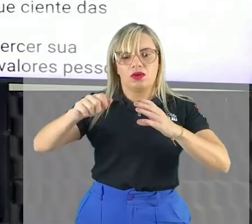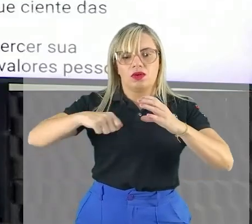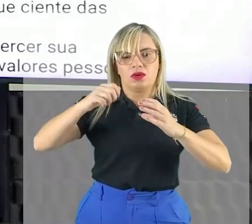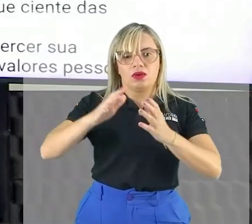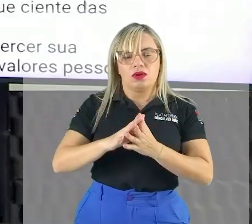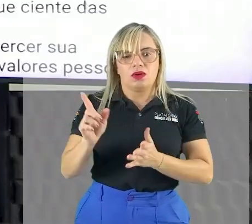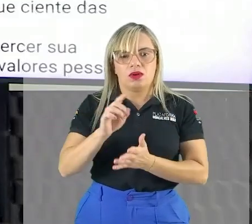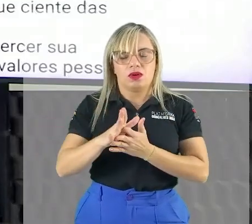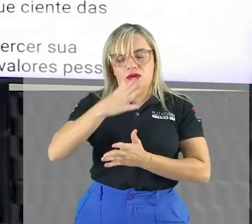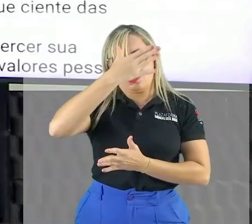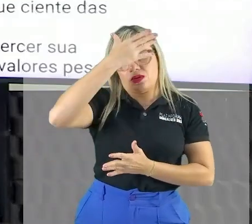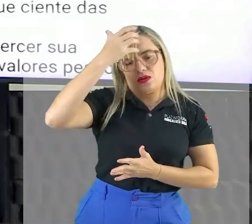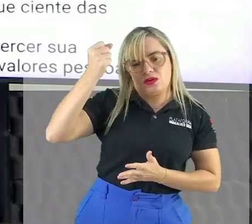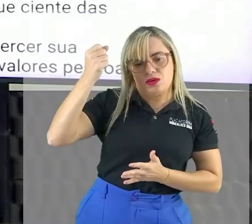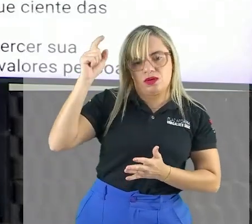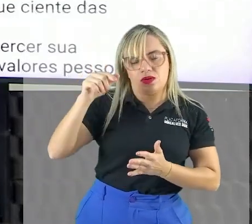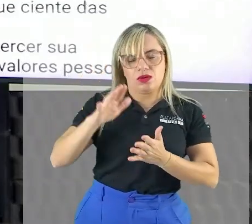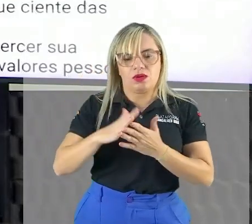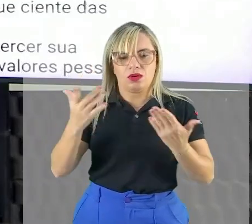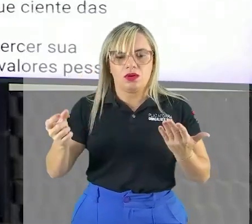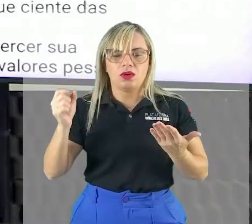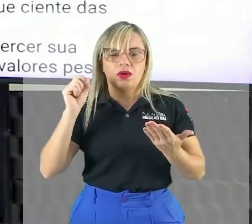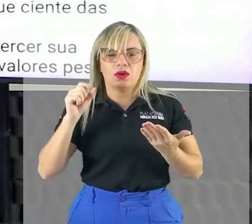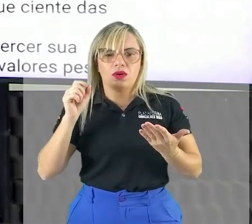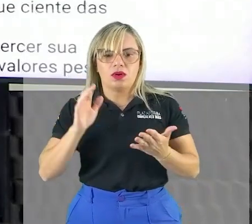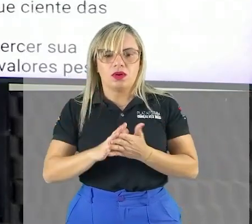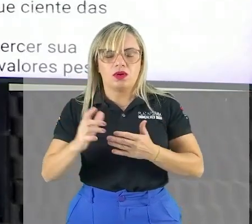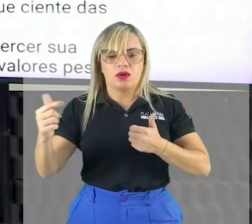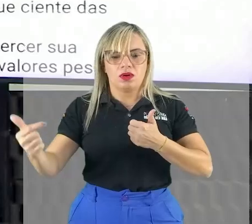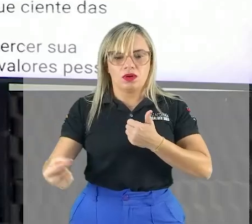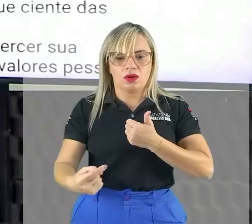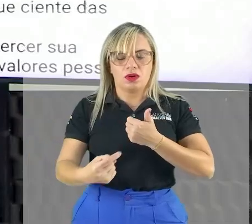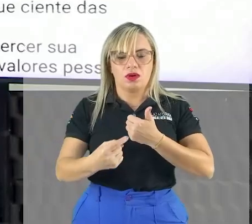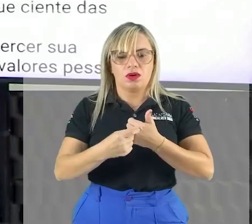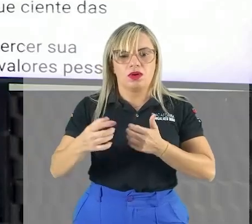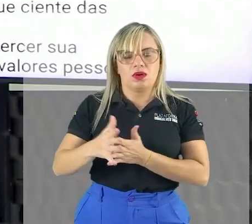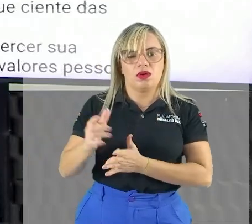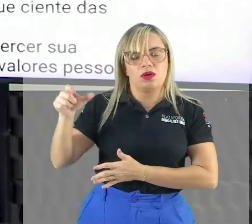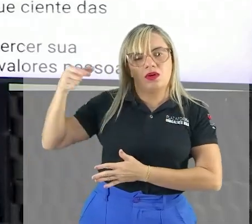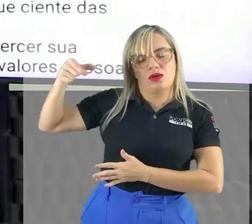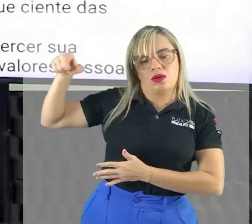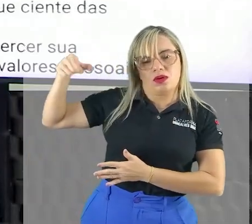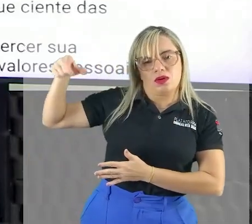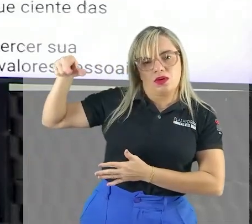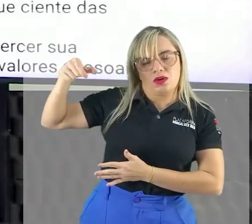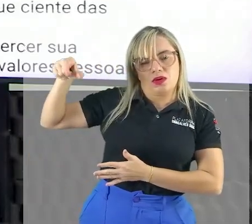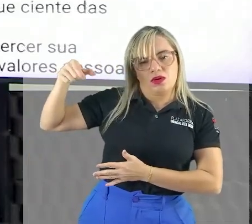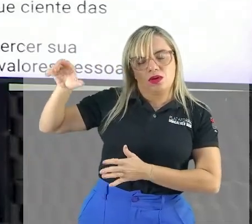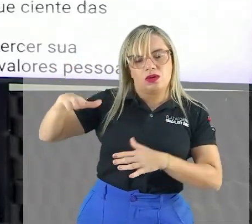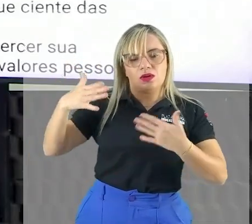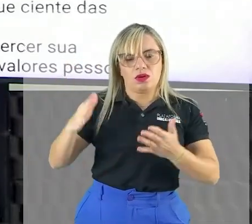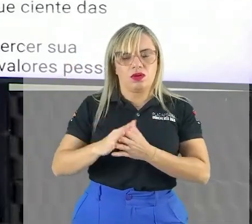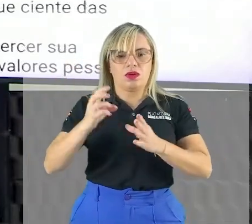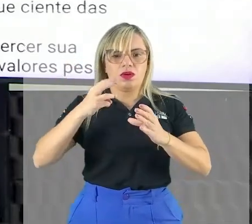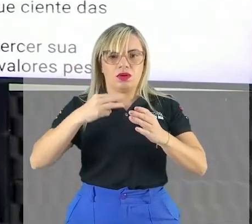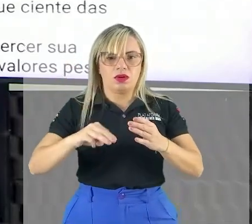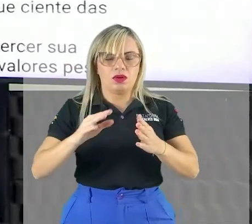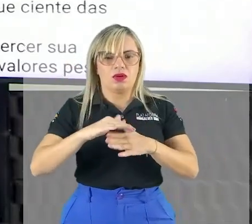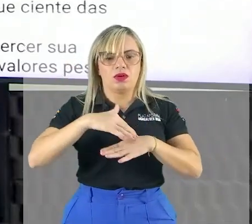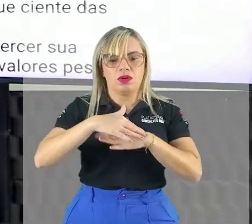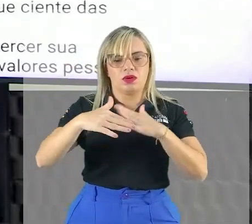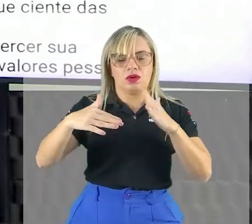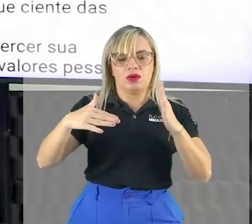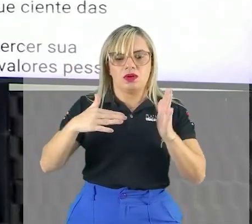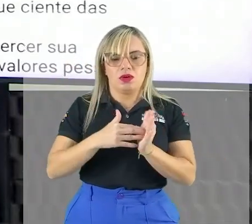esqueça de acionar ali o sininho aqui da plataforma para você receber as notificações, estar por dentro de tudo aquilo que